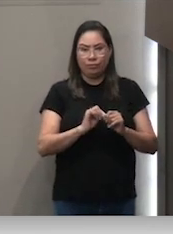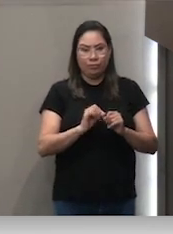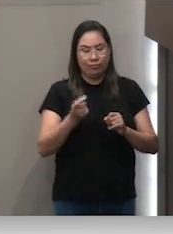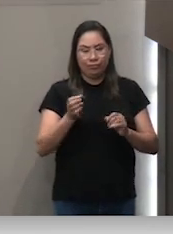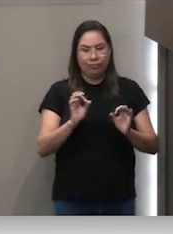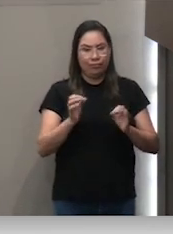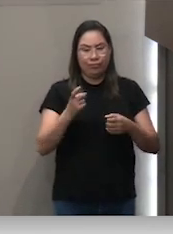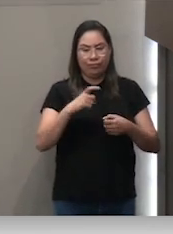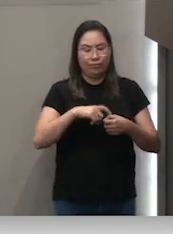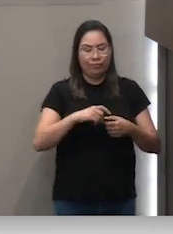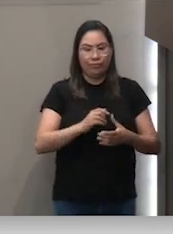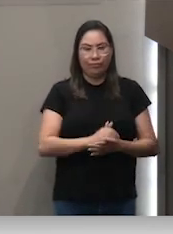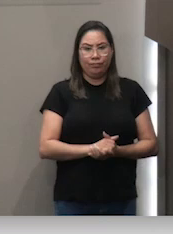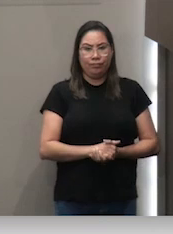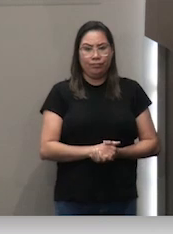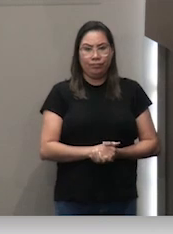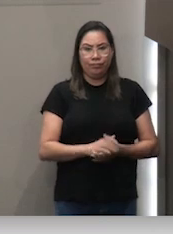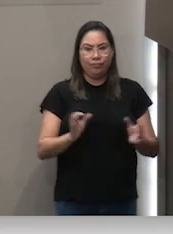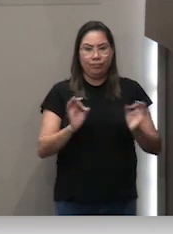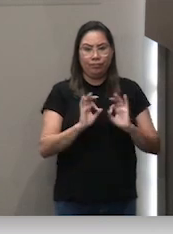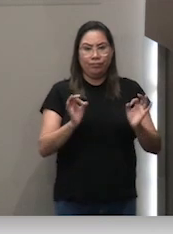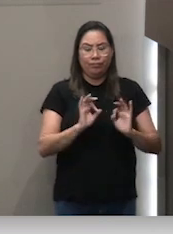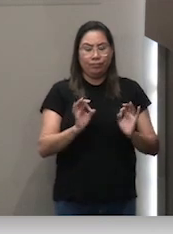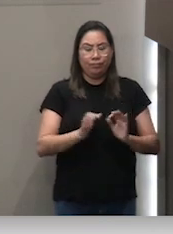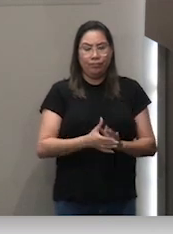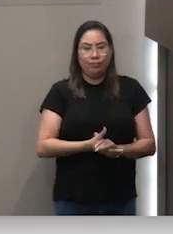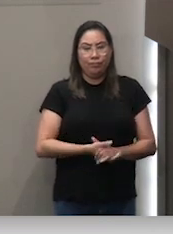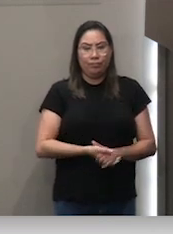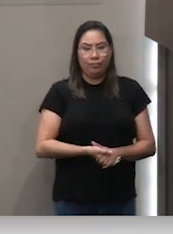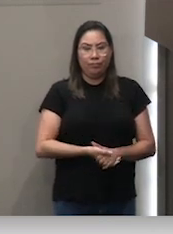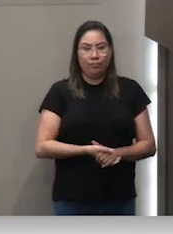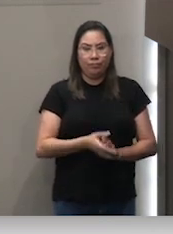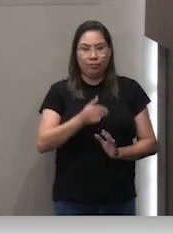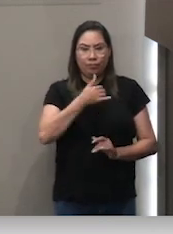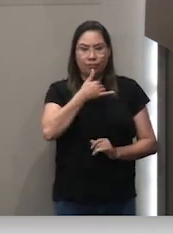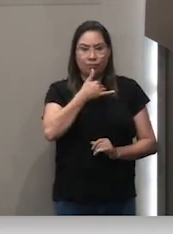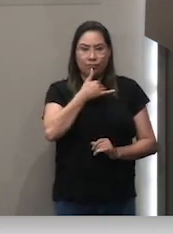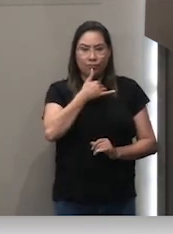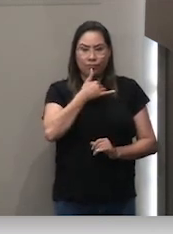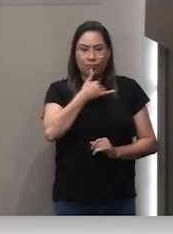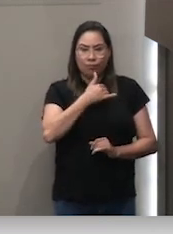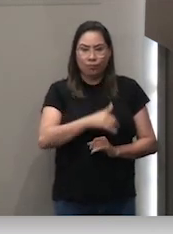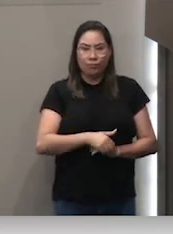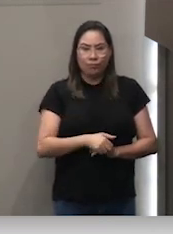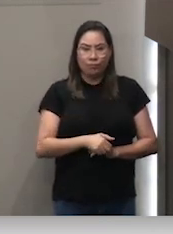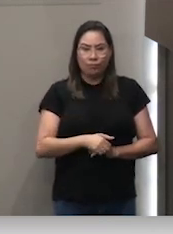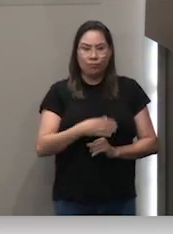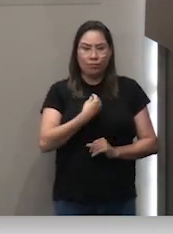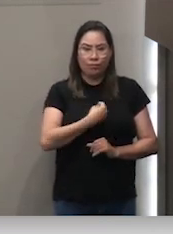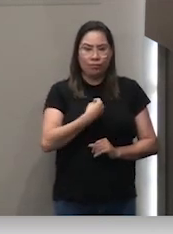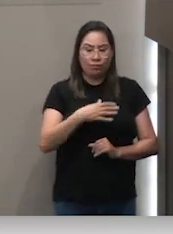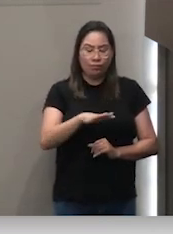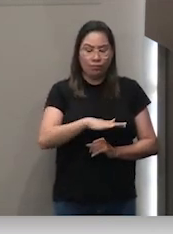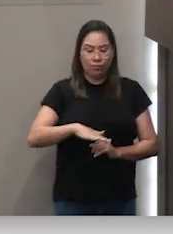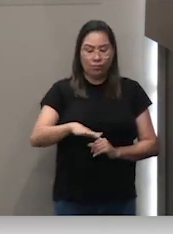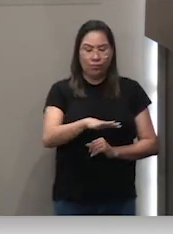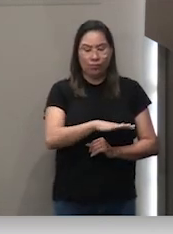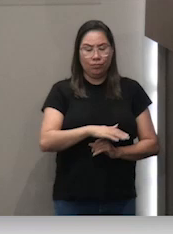Eduardo. Nada. Né, nada. Vocês, infelizmente, vão ter que conviver com essa